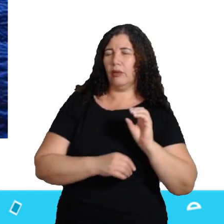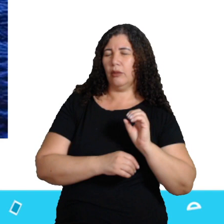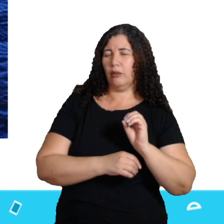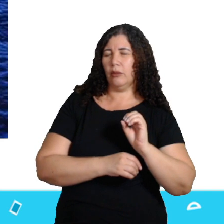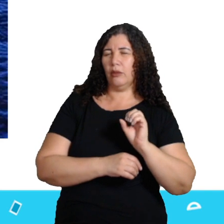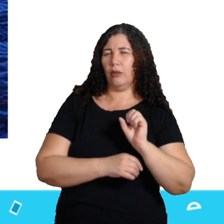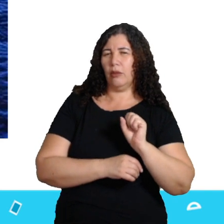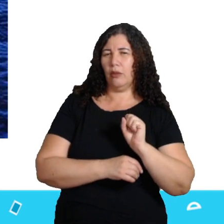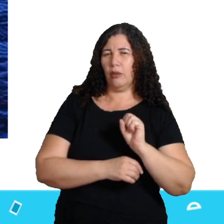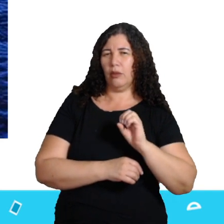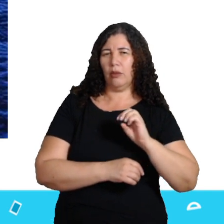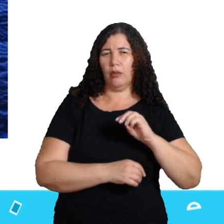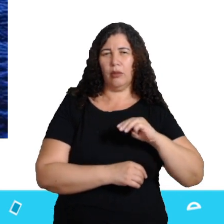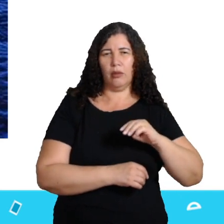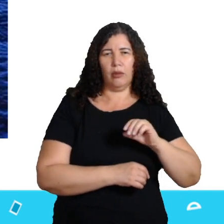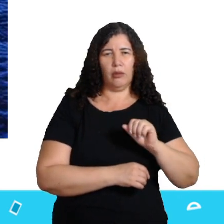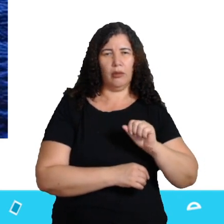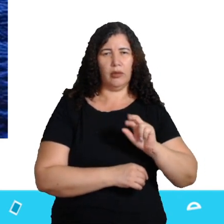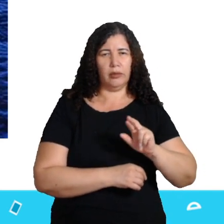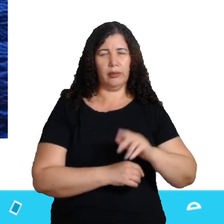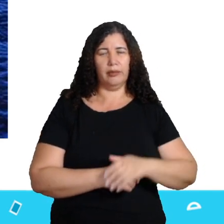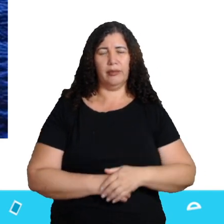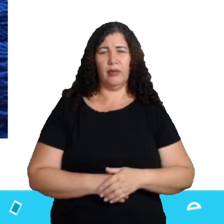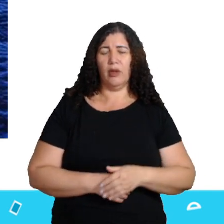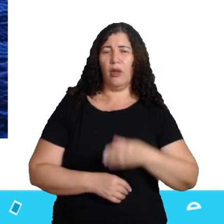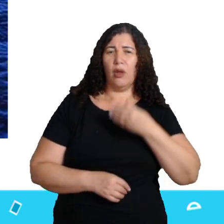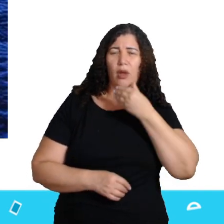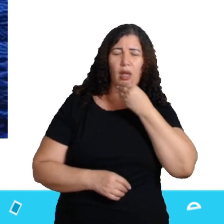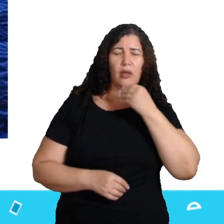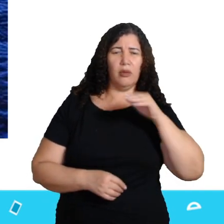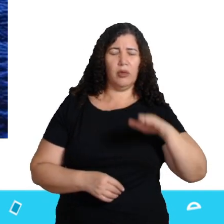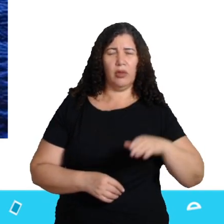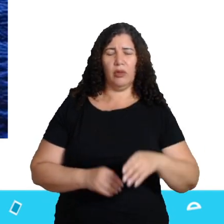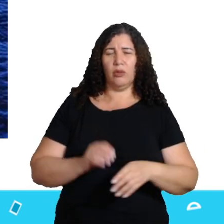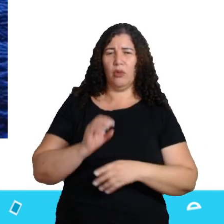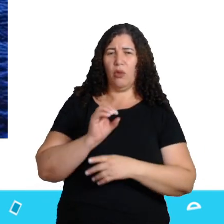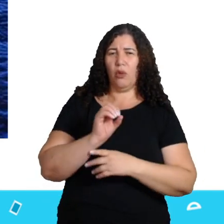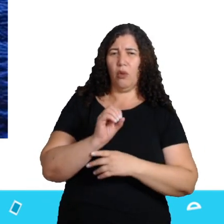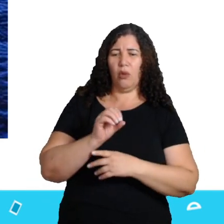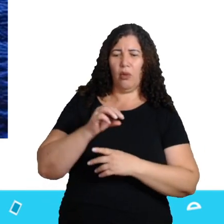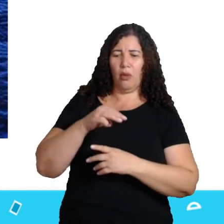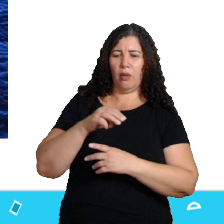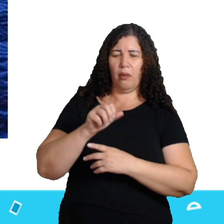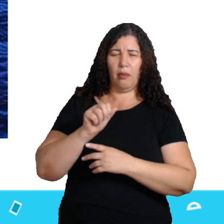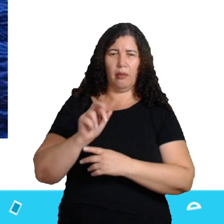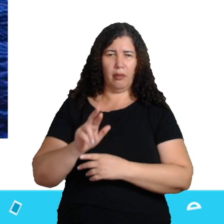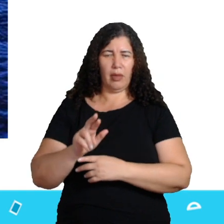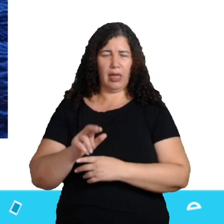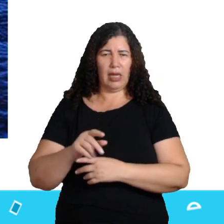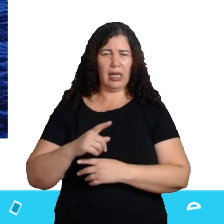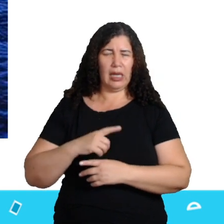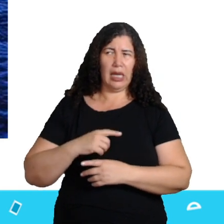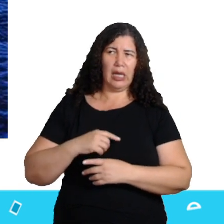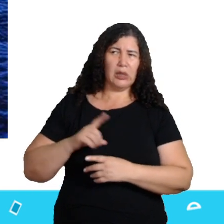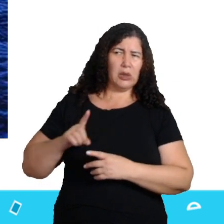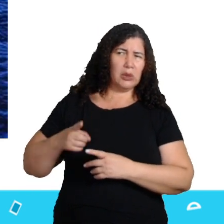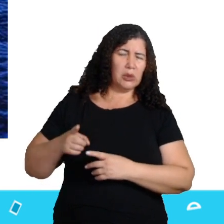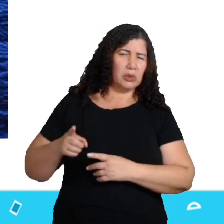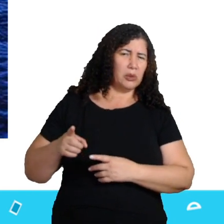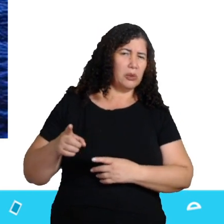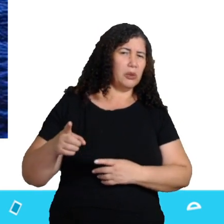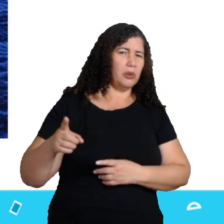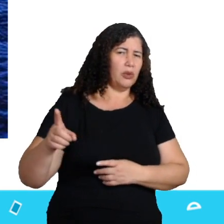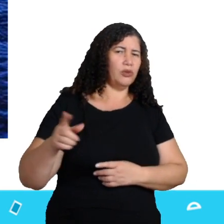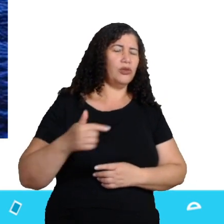menino, o mar, e longe, bem longe, sonho